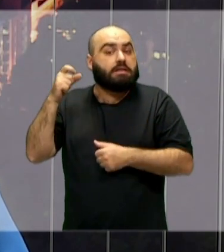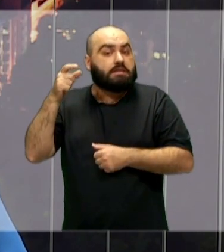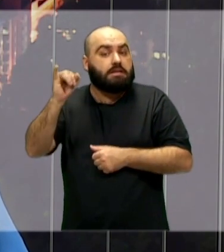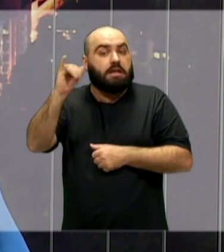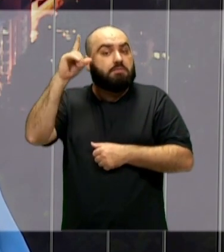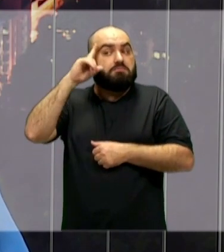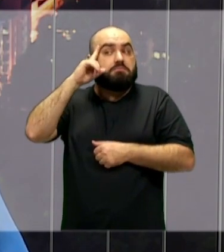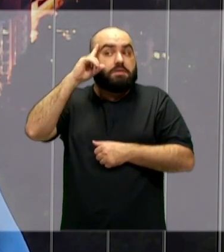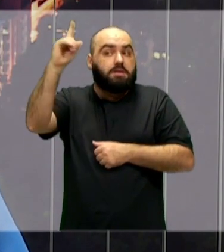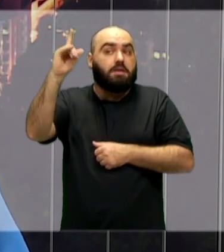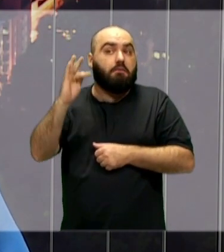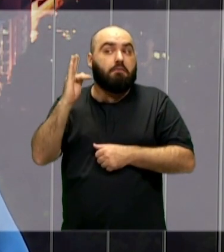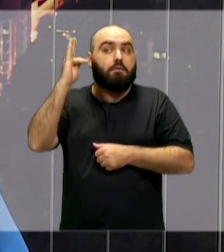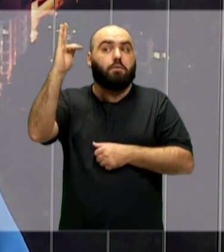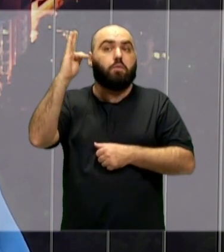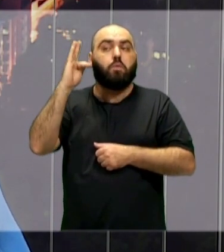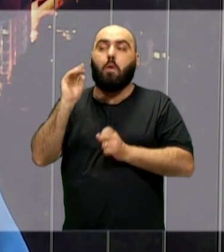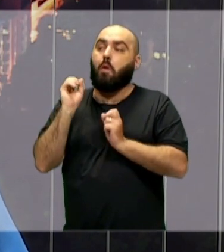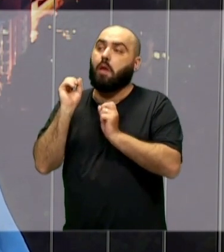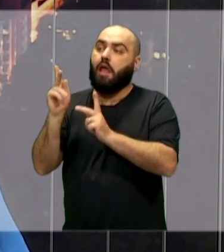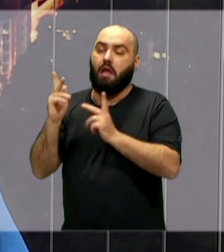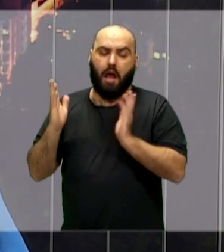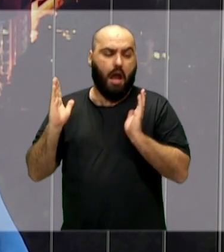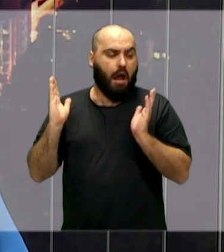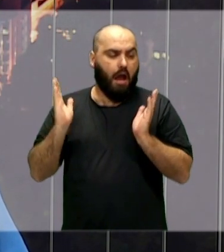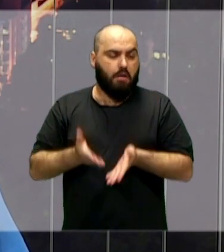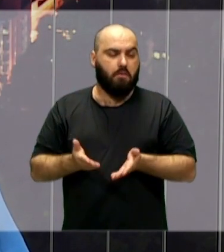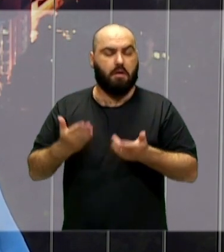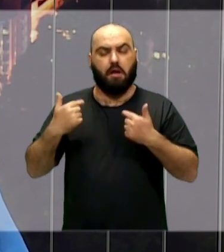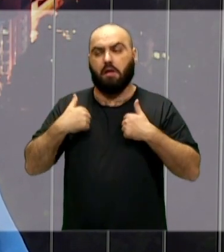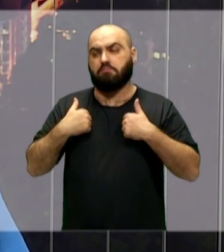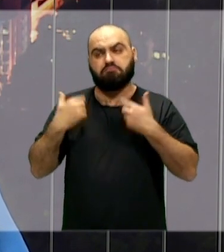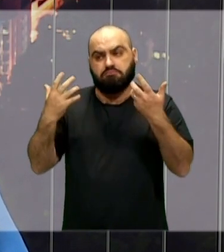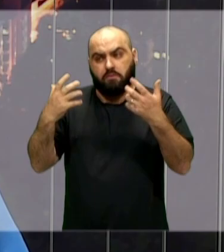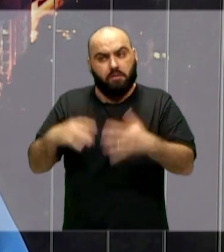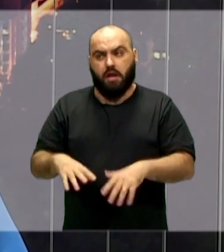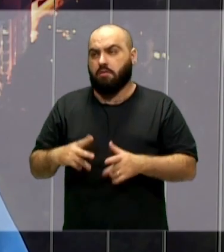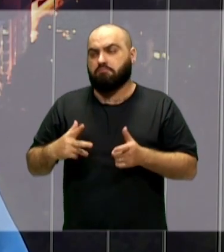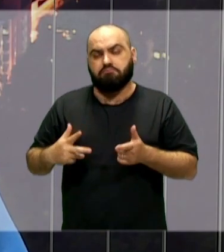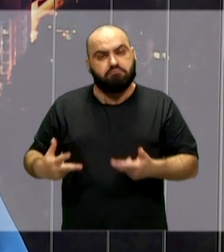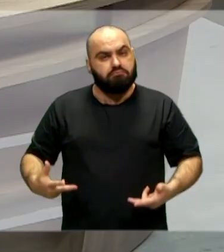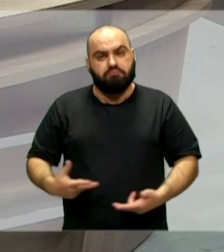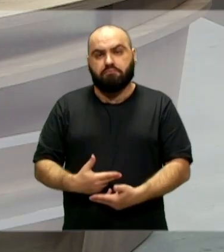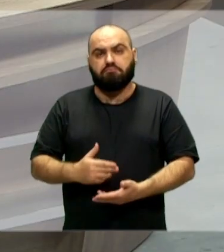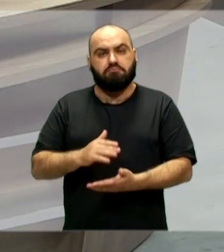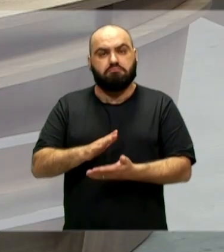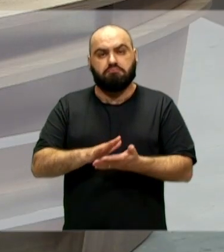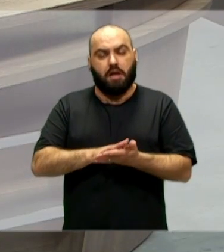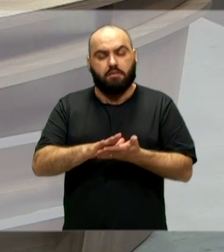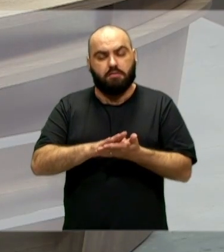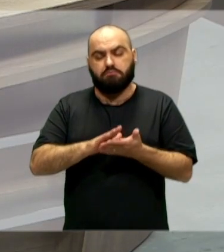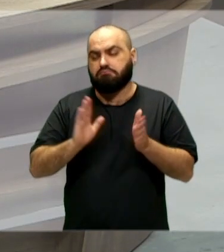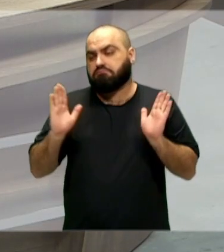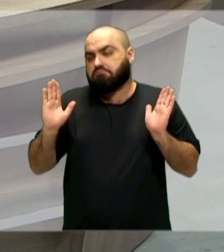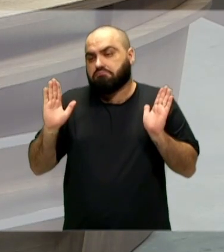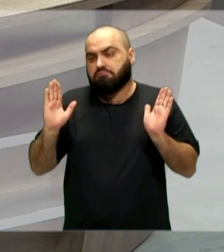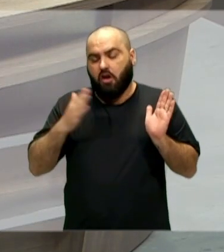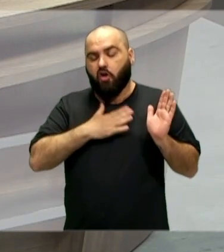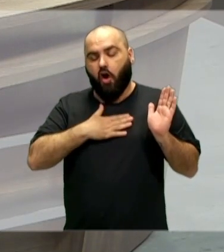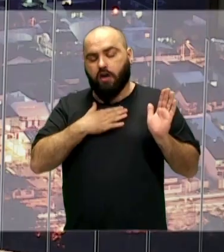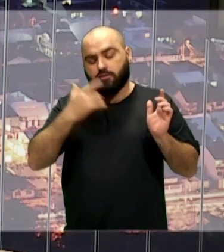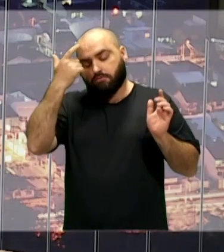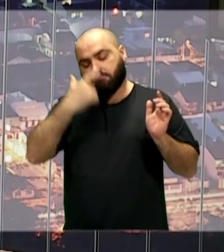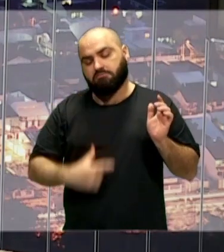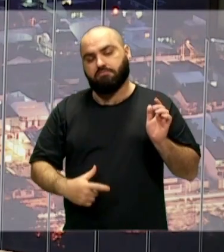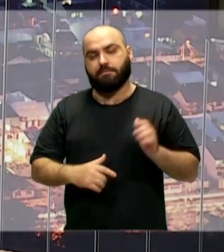legal, mas não quero fazer no momento e sou a mulher que sou sem ter feito essa cirurgia. Isso é muito interessante, porque tu me